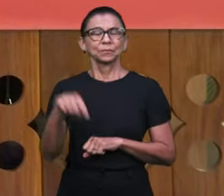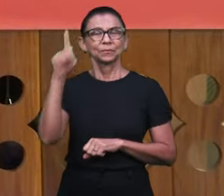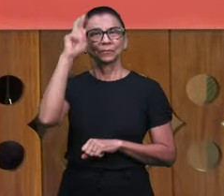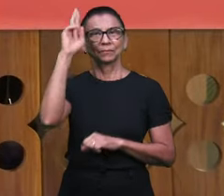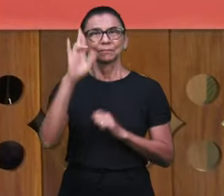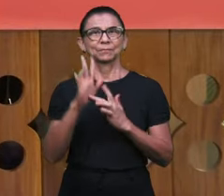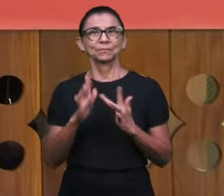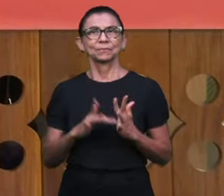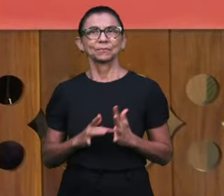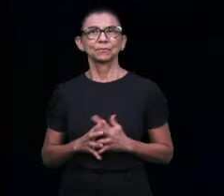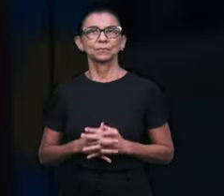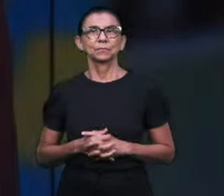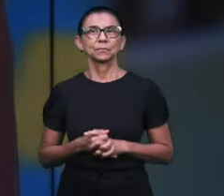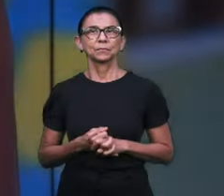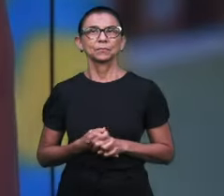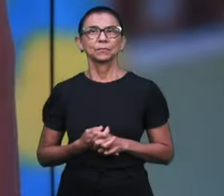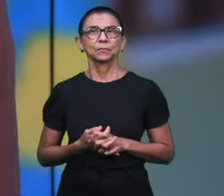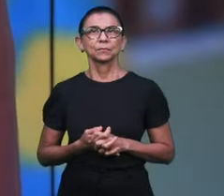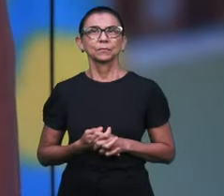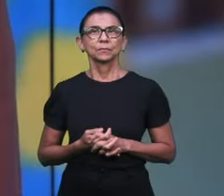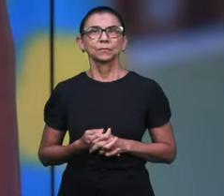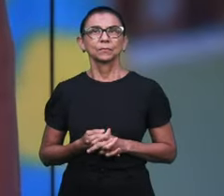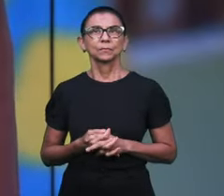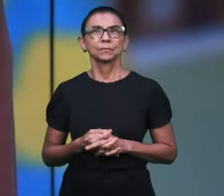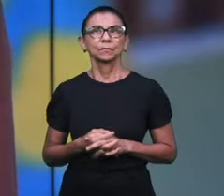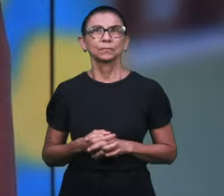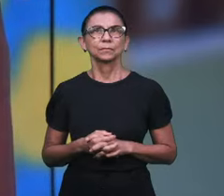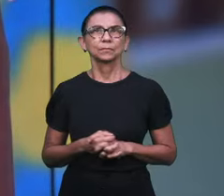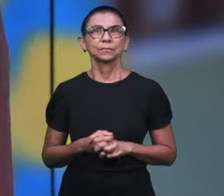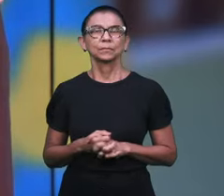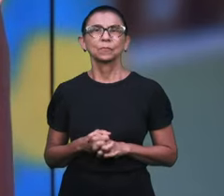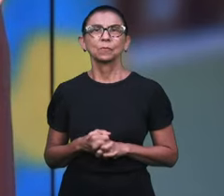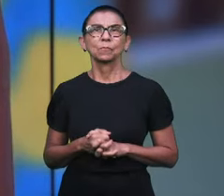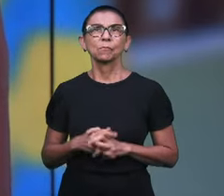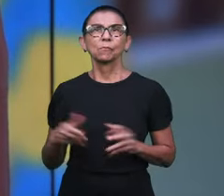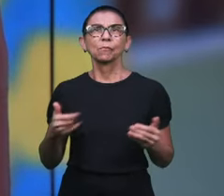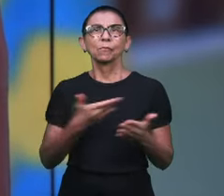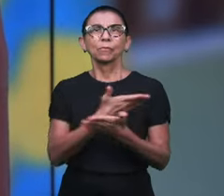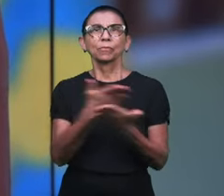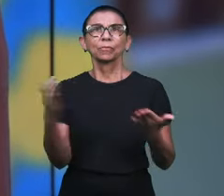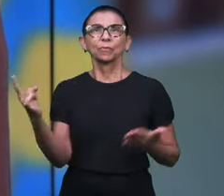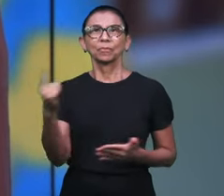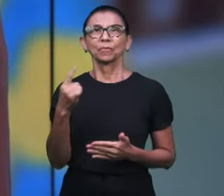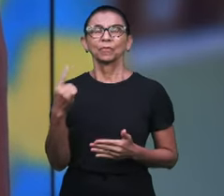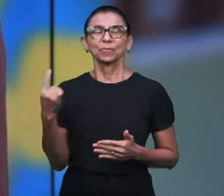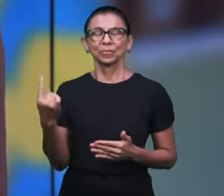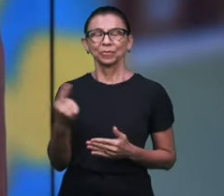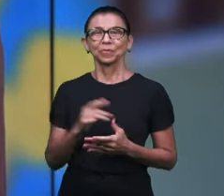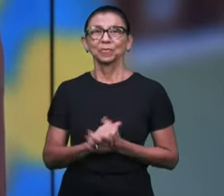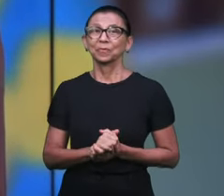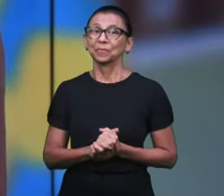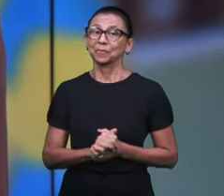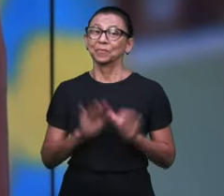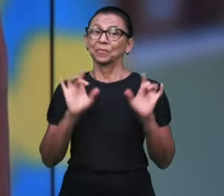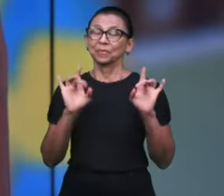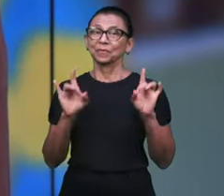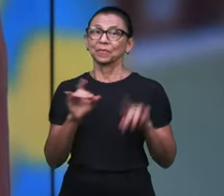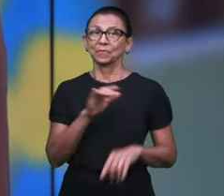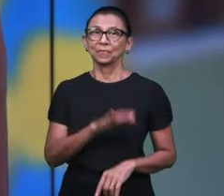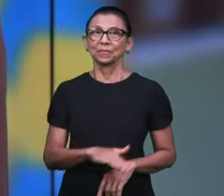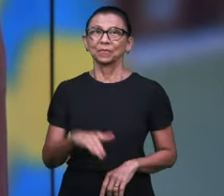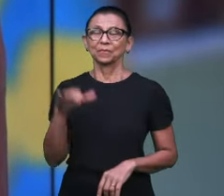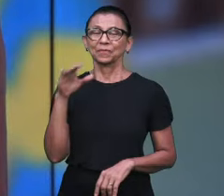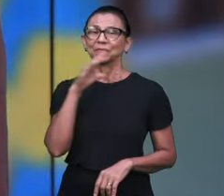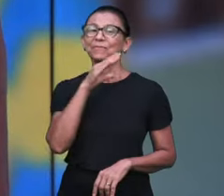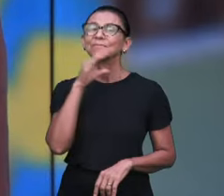Senhor Jesus. Saudamos a todos, mas em especial nossas crianças, intermediários e